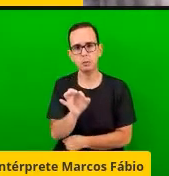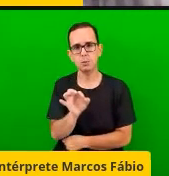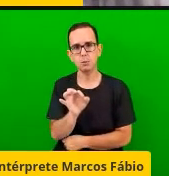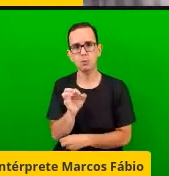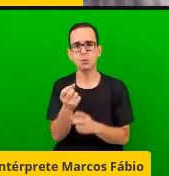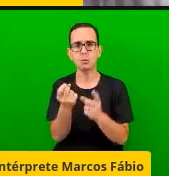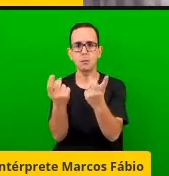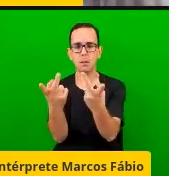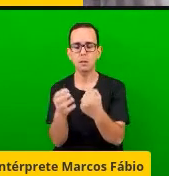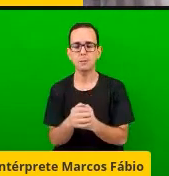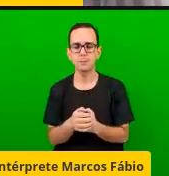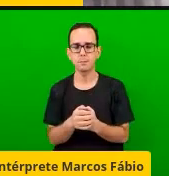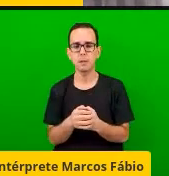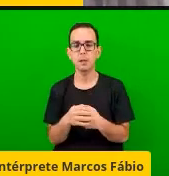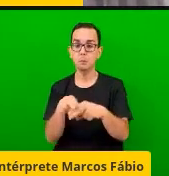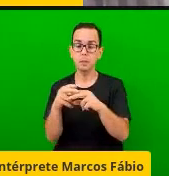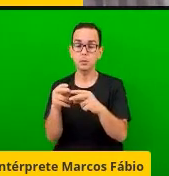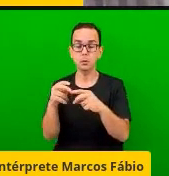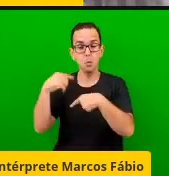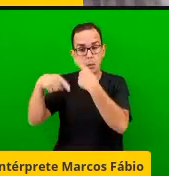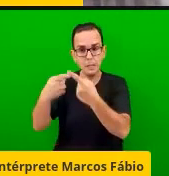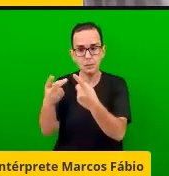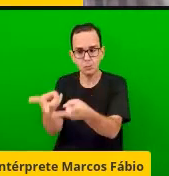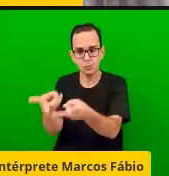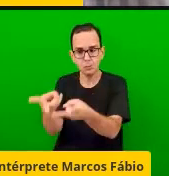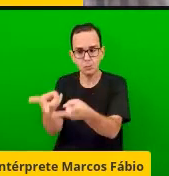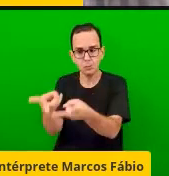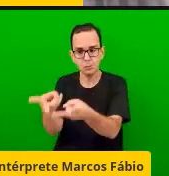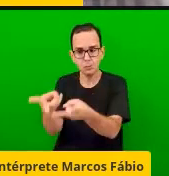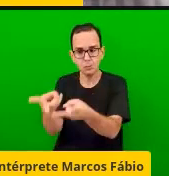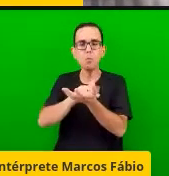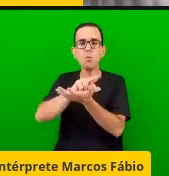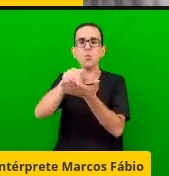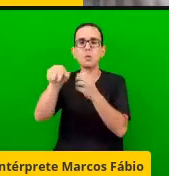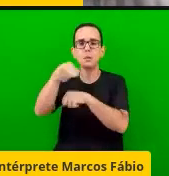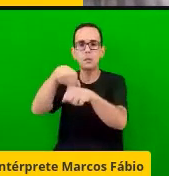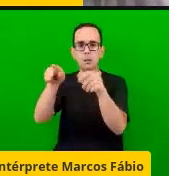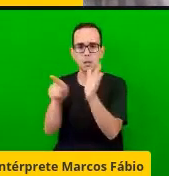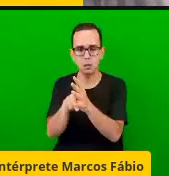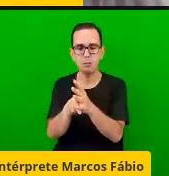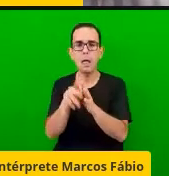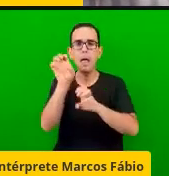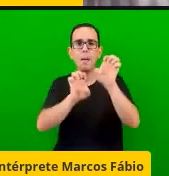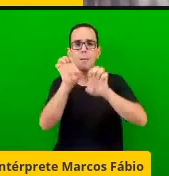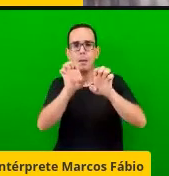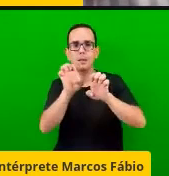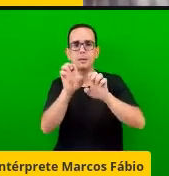processo de internacionalização das empresas, das multinacionais, nós temos as empresas farmacêuticas europeias